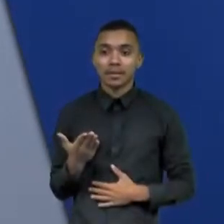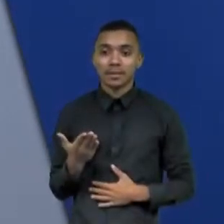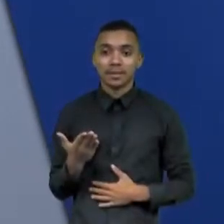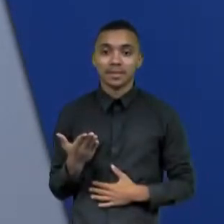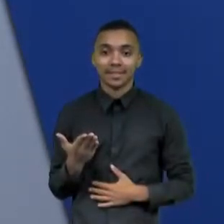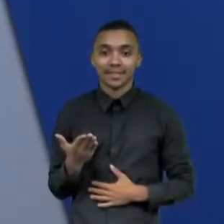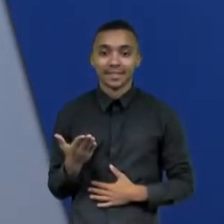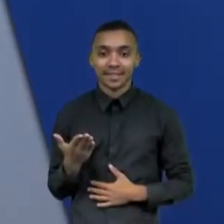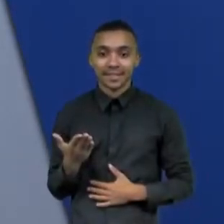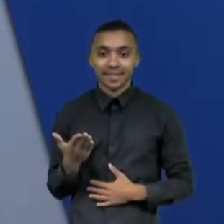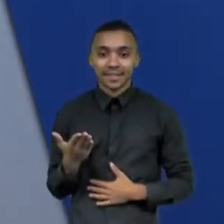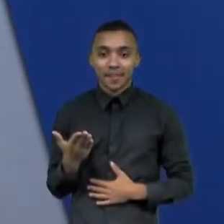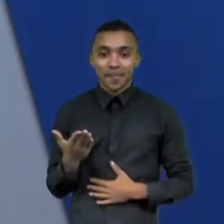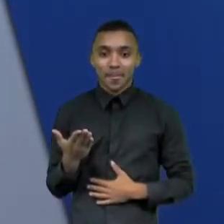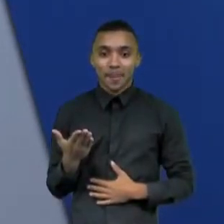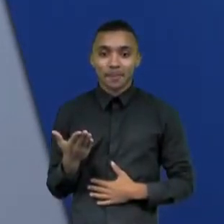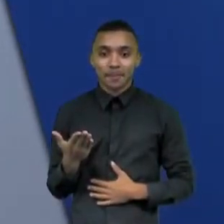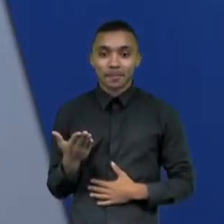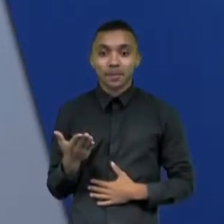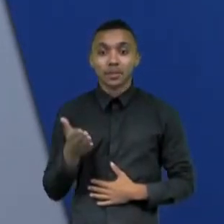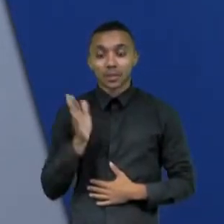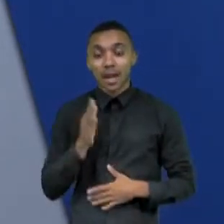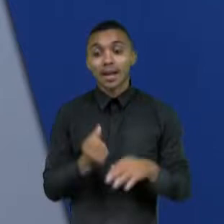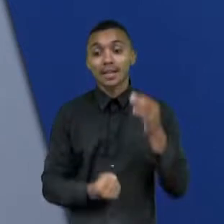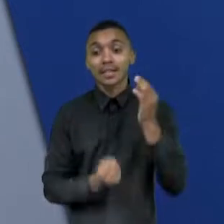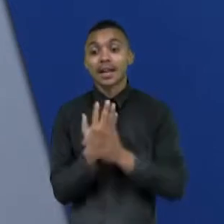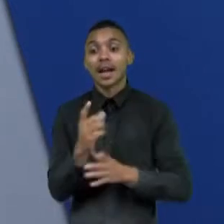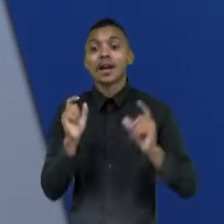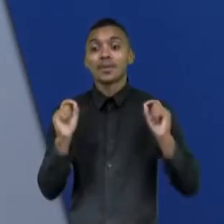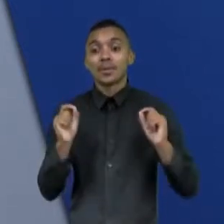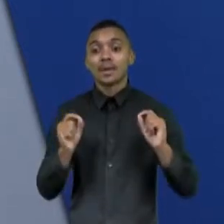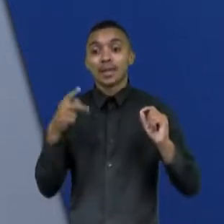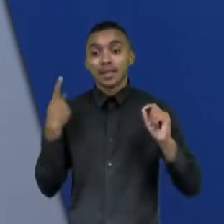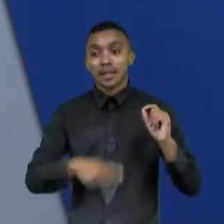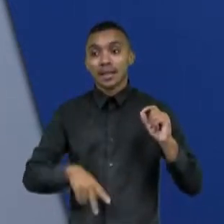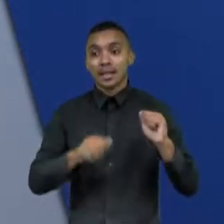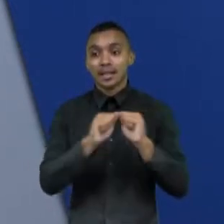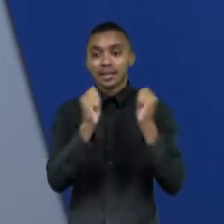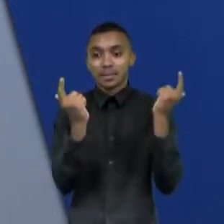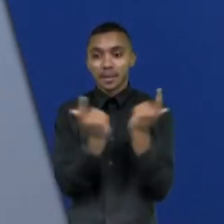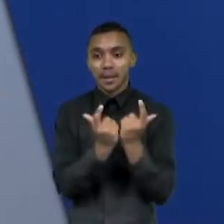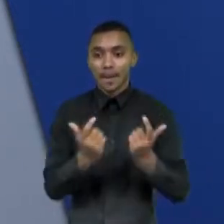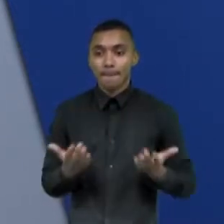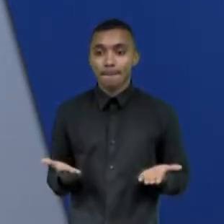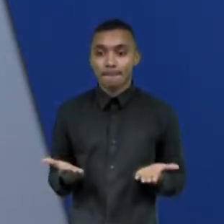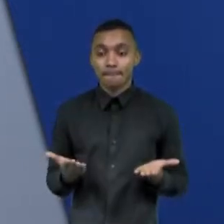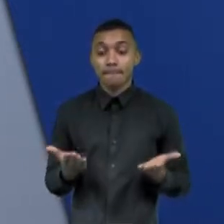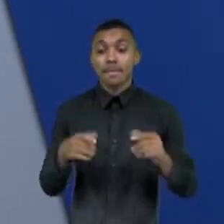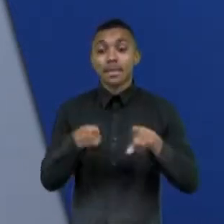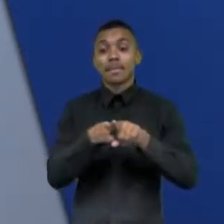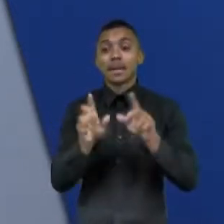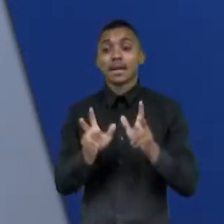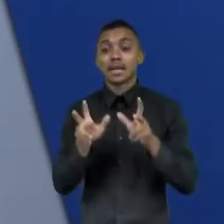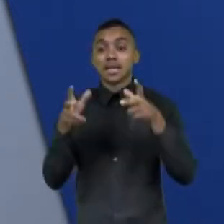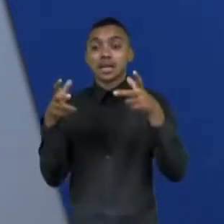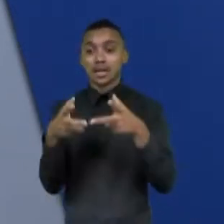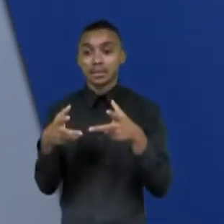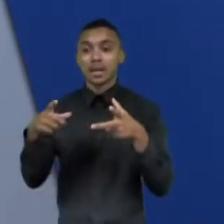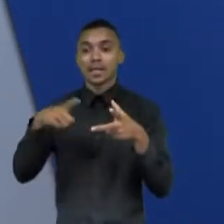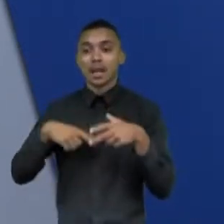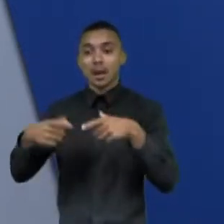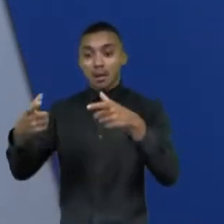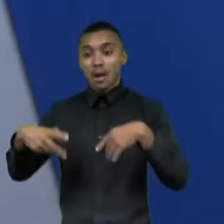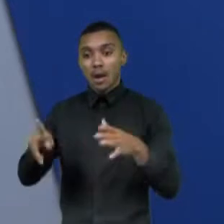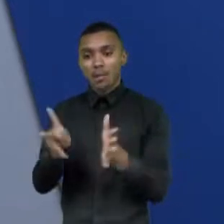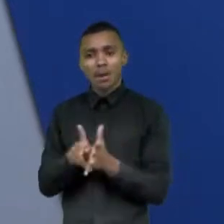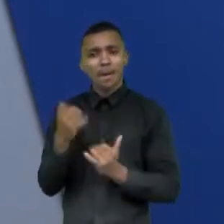o escritório Frei Tito foi criado aqui na Assembleia Legislativa. A Câmara Municipal também tem um escritório que faz um trabalho